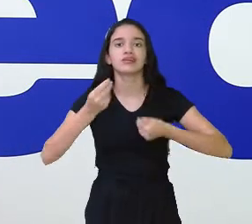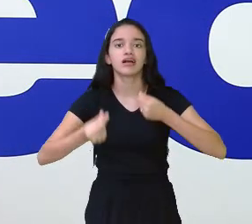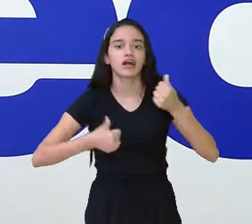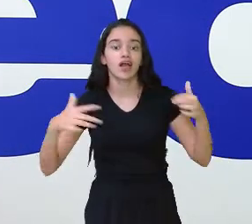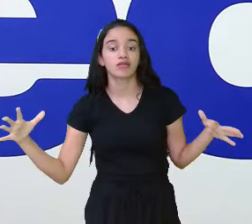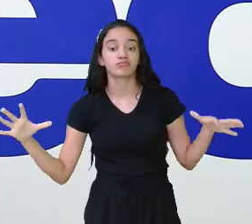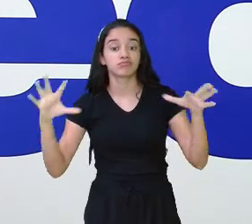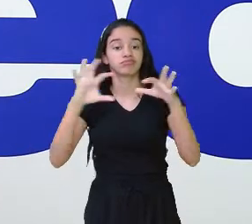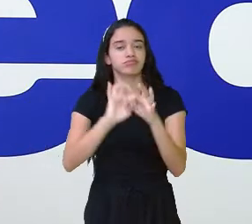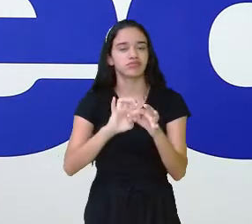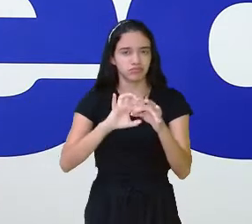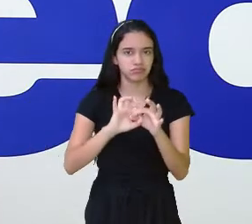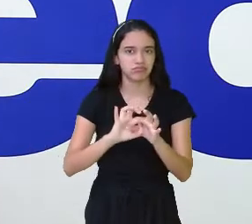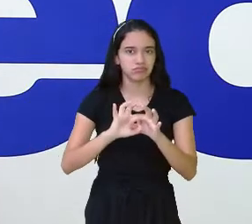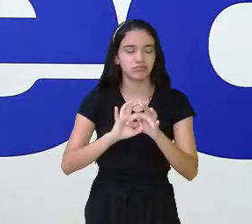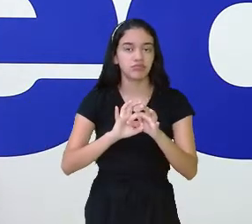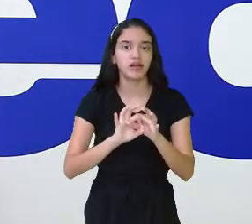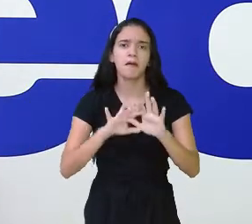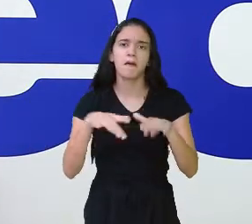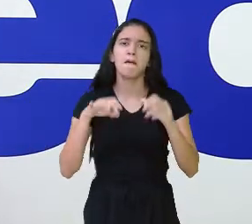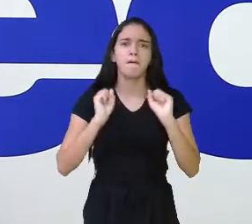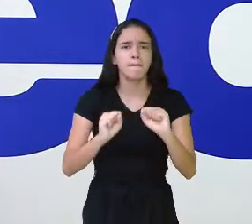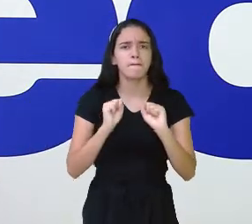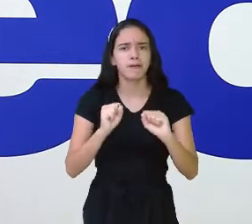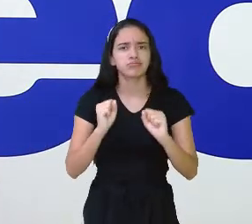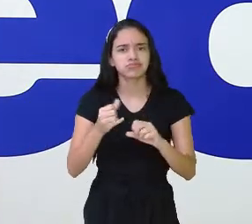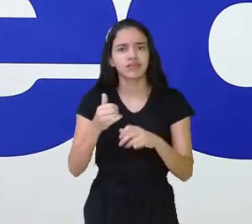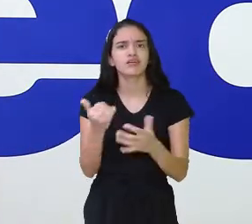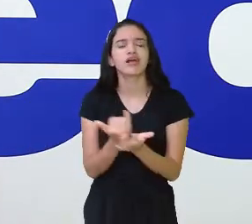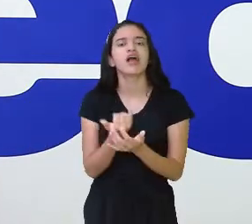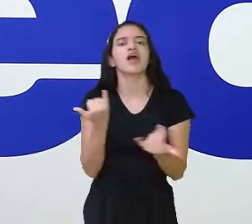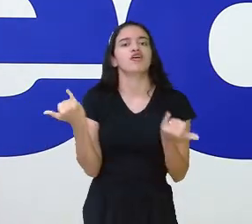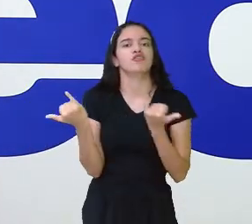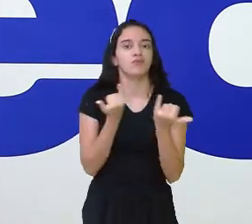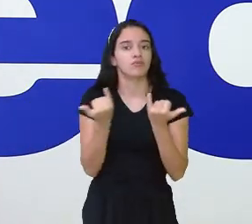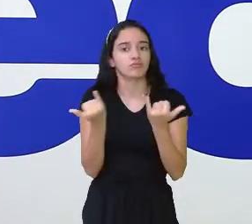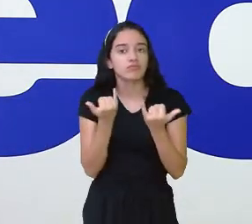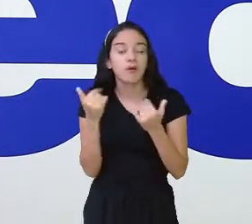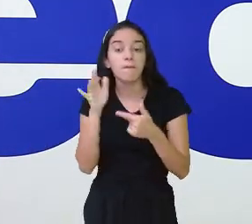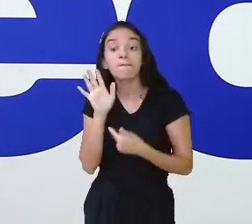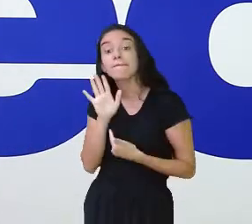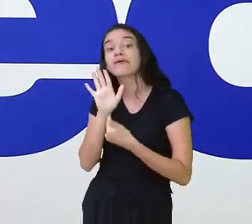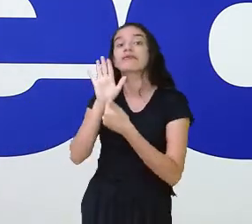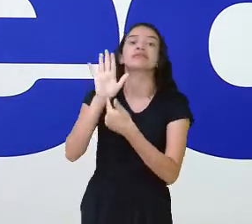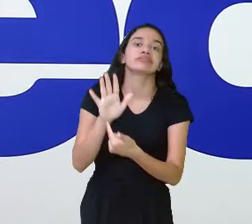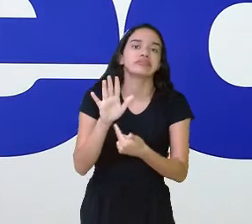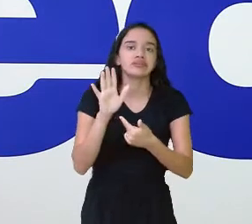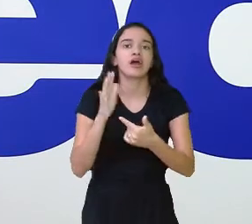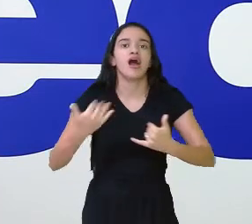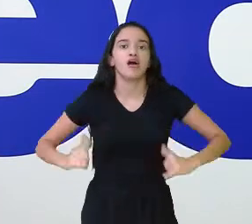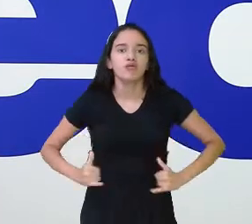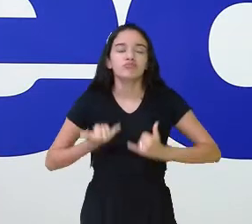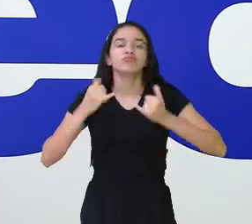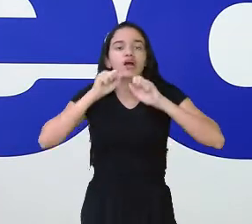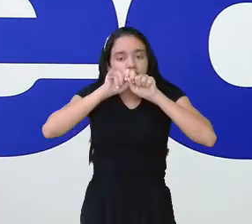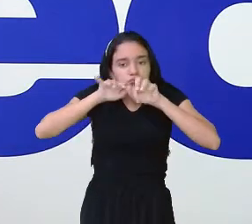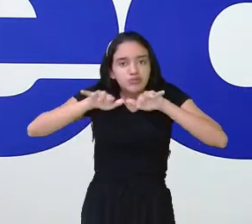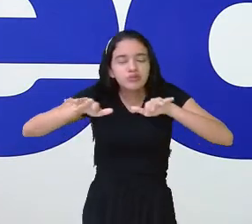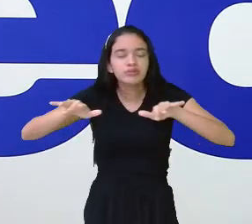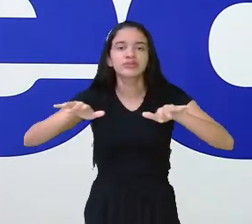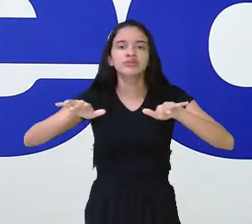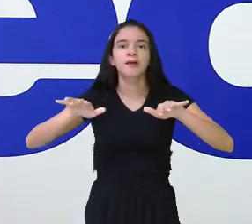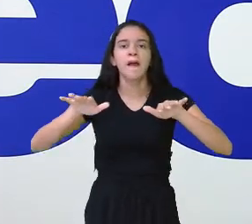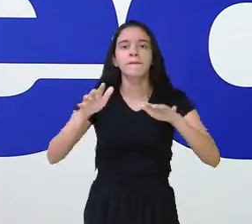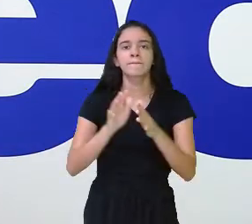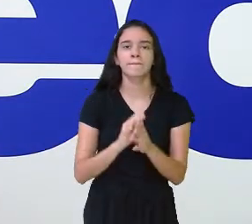vez mais límpido, para que ele possa passar aquela informação também, jogar essa energia para o espectador, para o